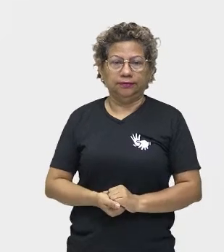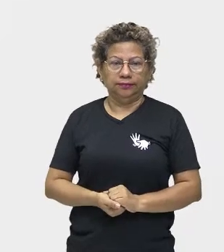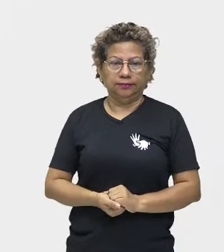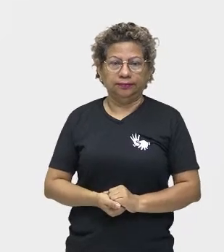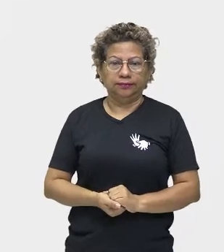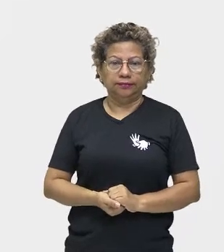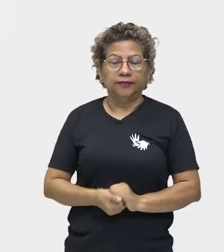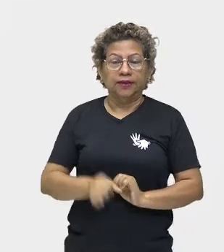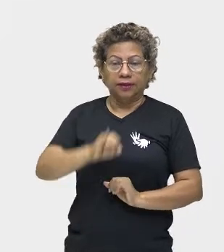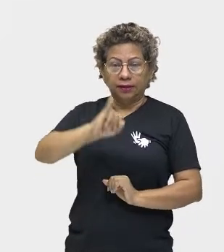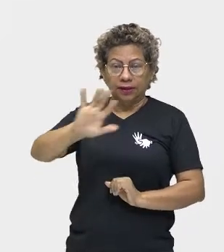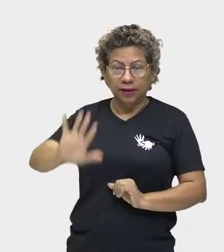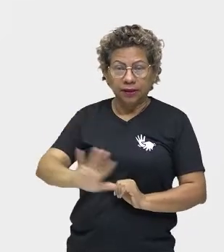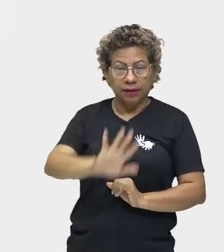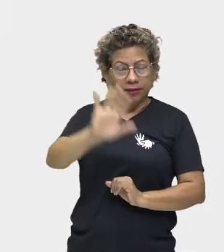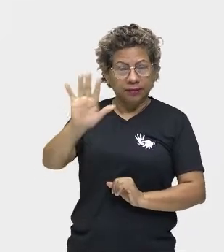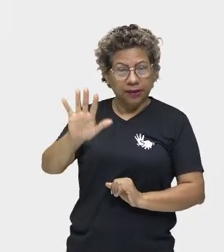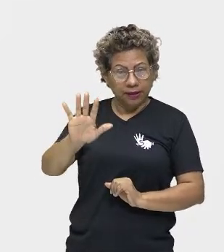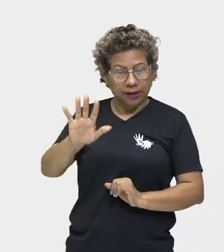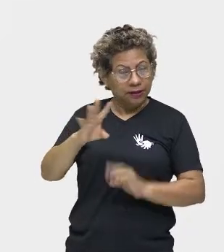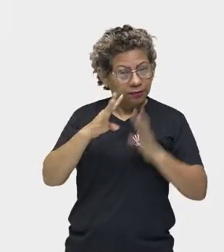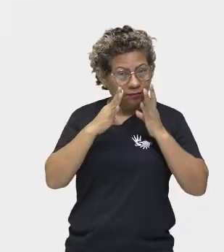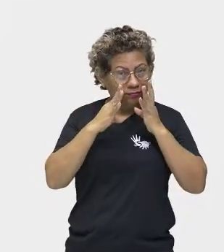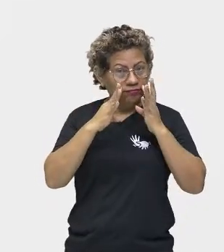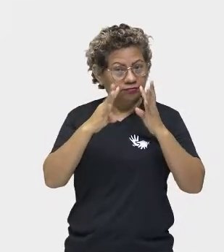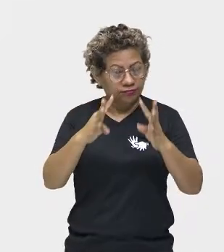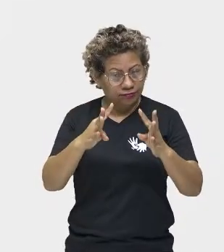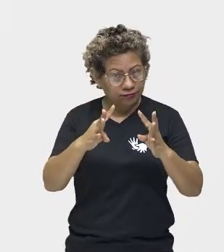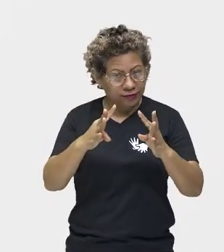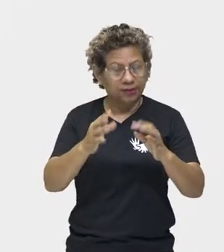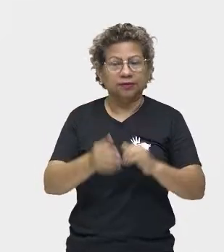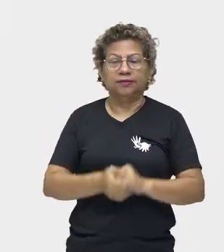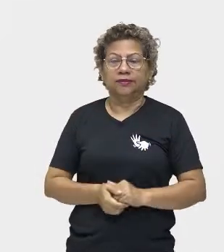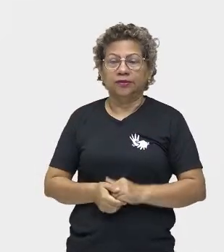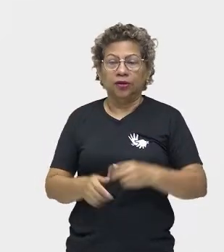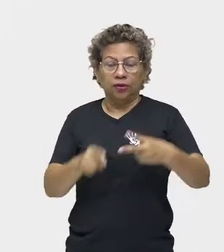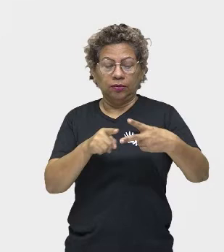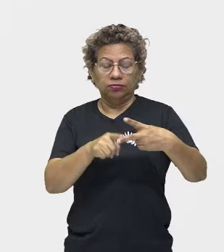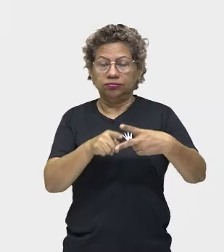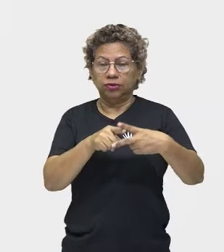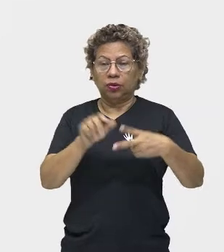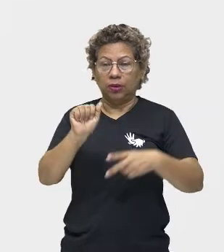Na figura a seguir, os ângulos, né?